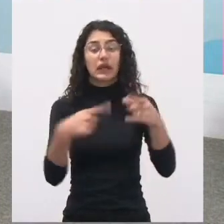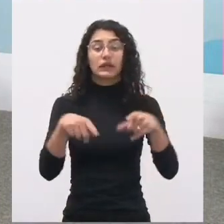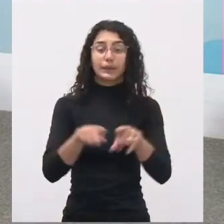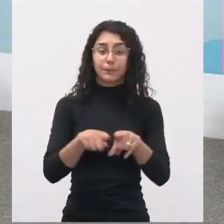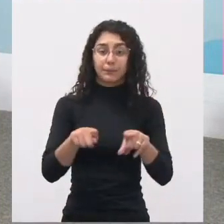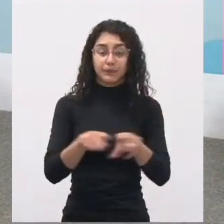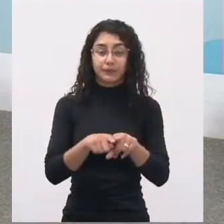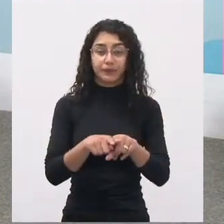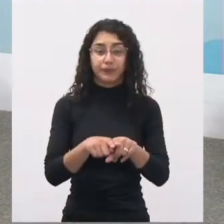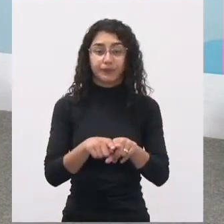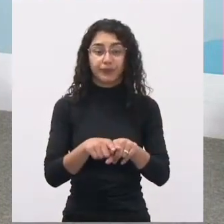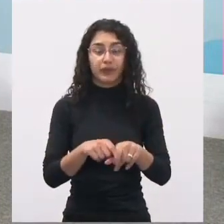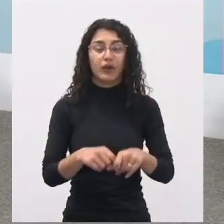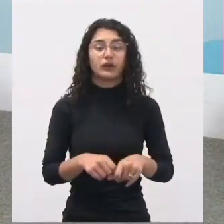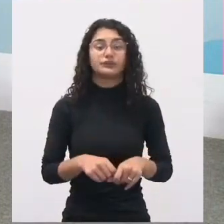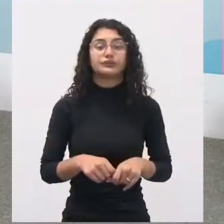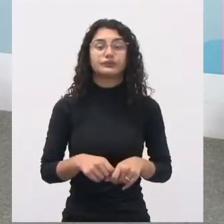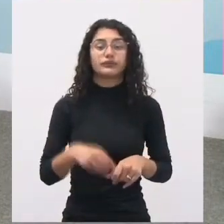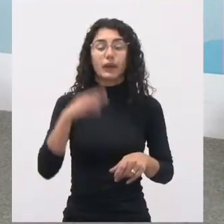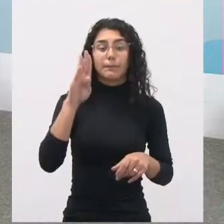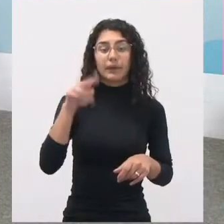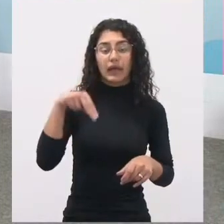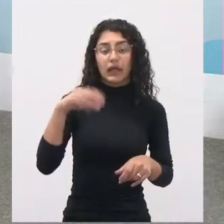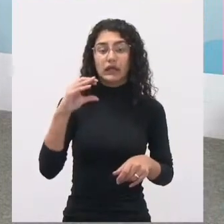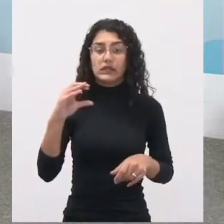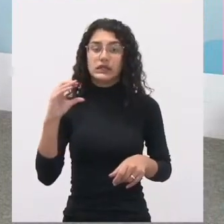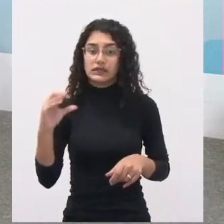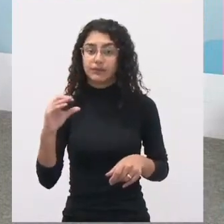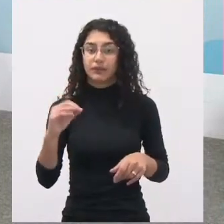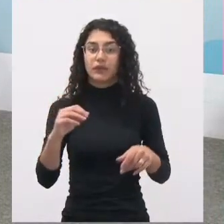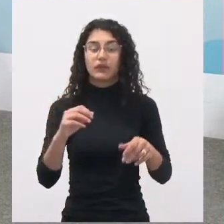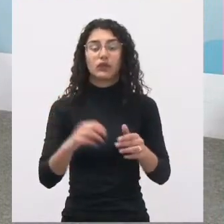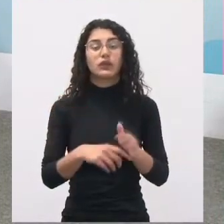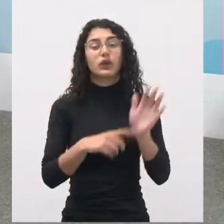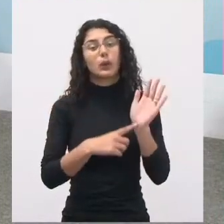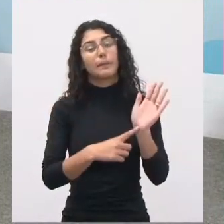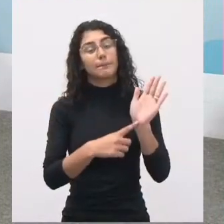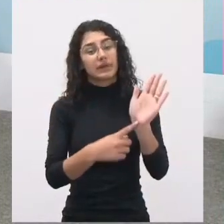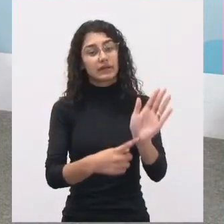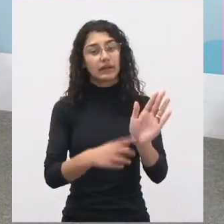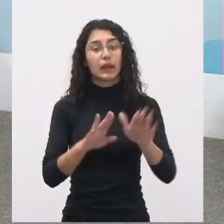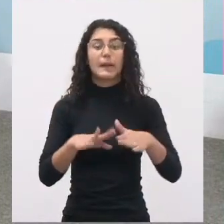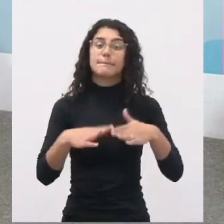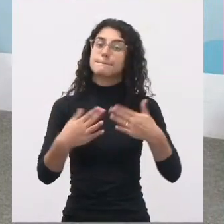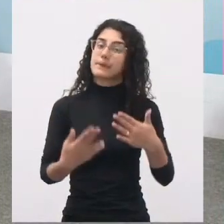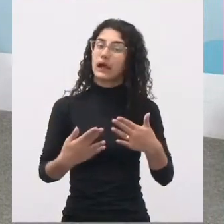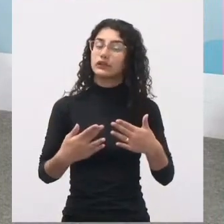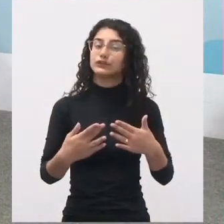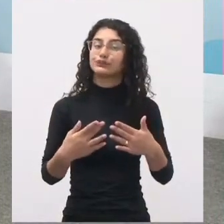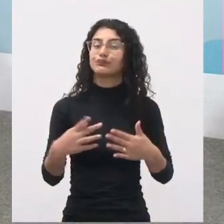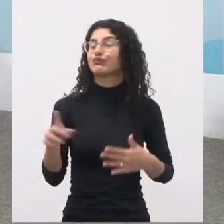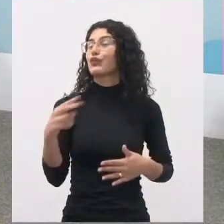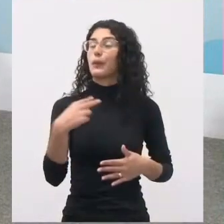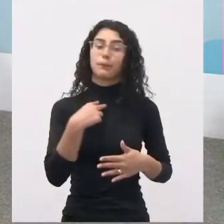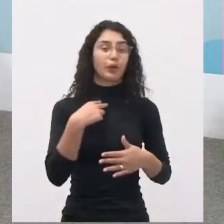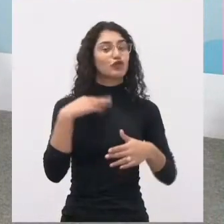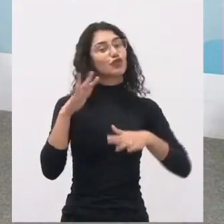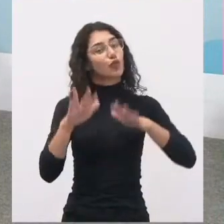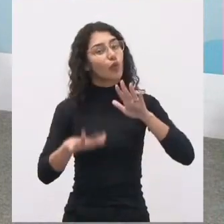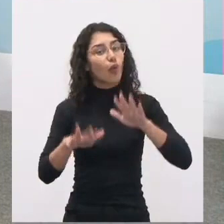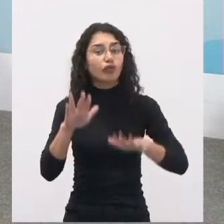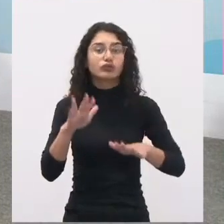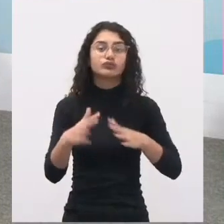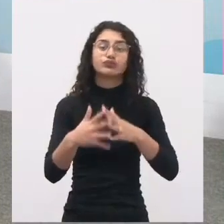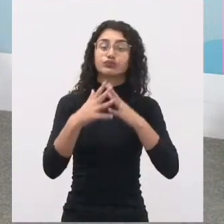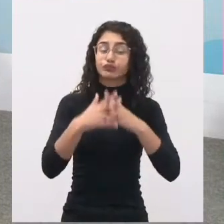as competências gerais da BNCC, elas estão sendo apresentadas, mas a gente não pode confundir com os temas transversais, né, Marcelo? Que